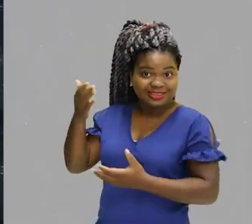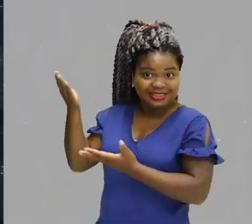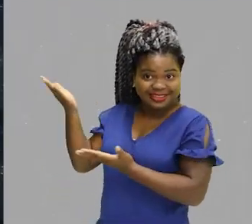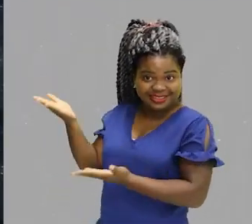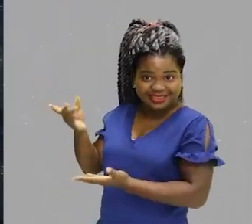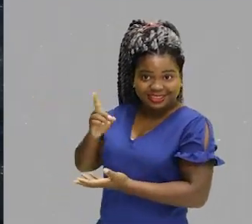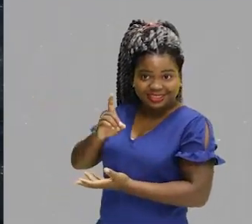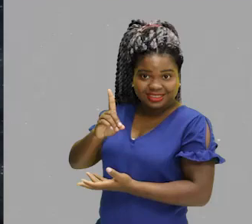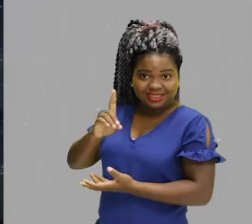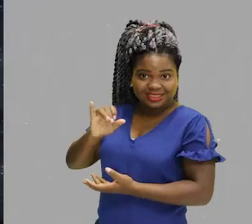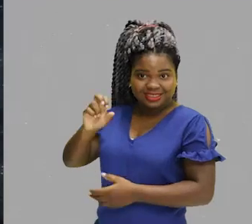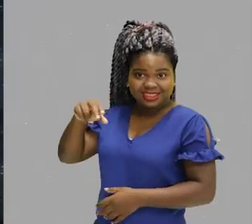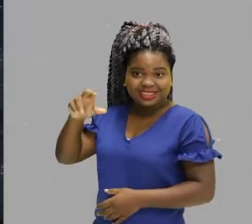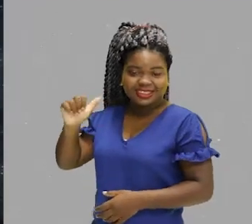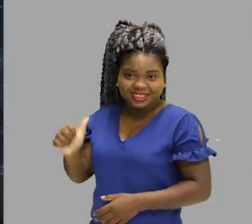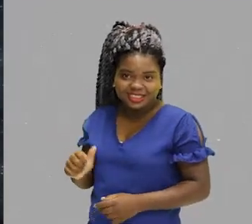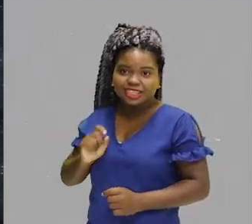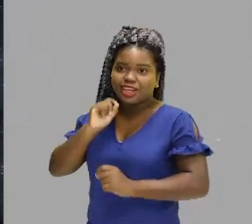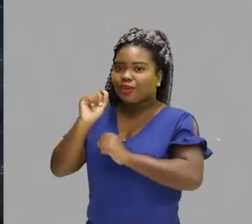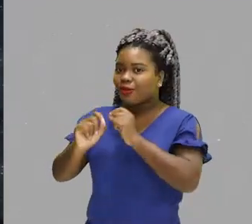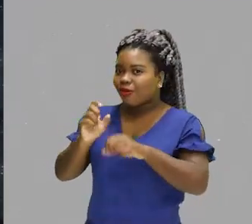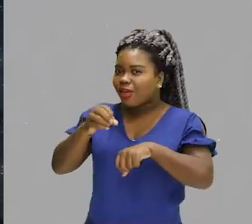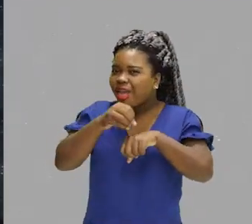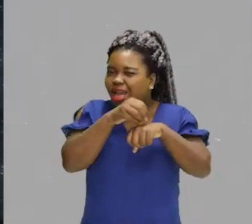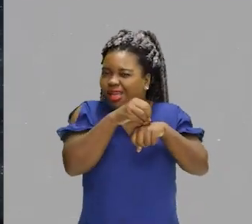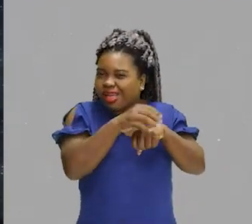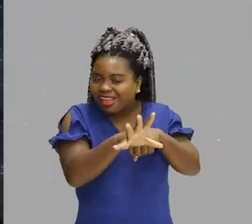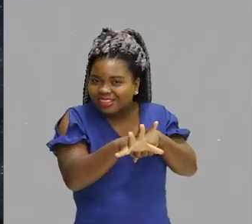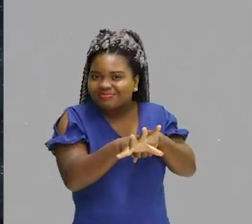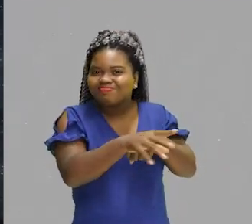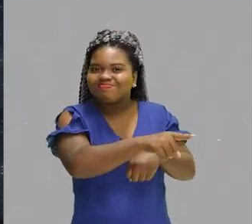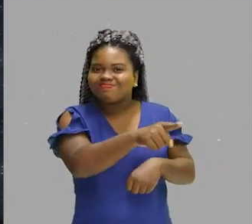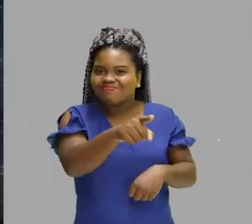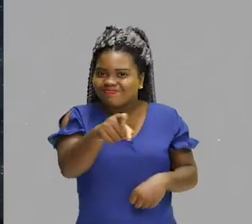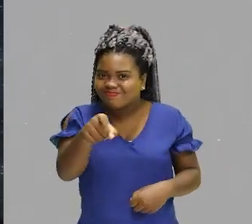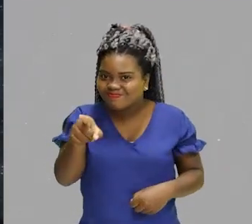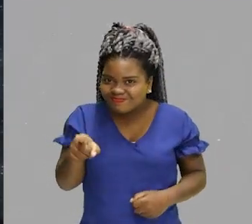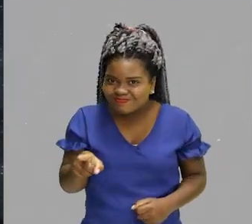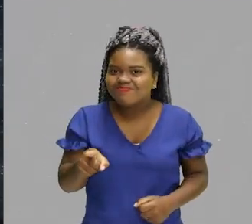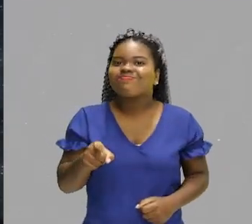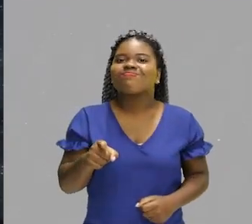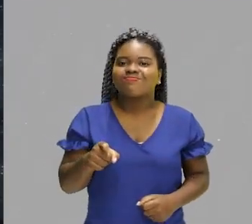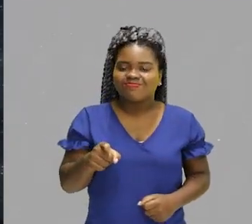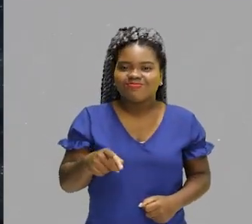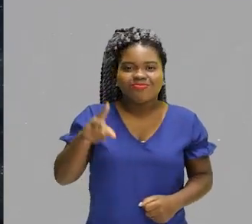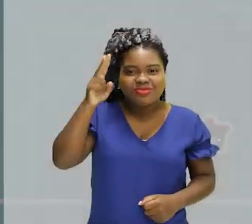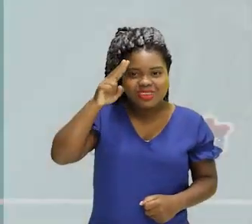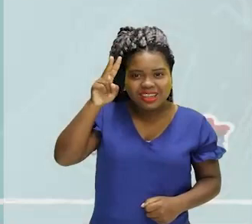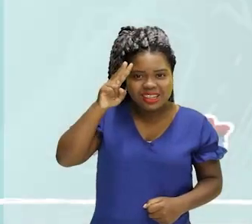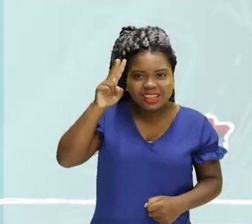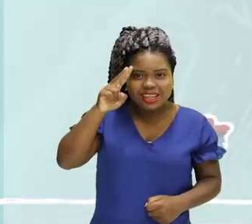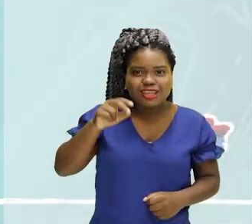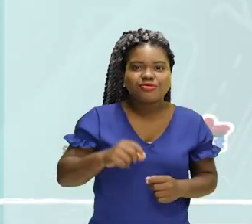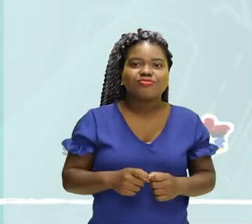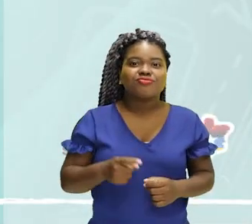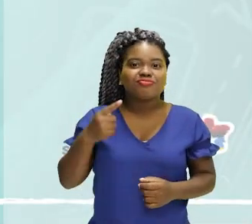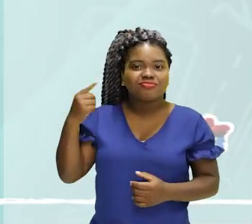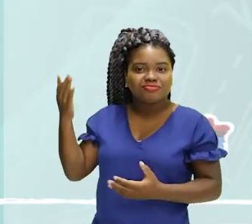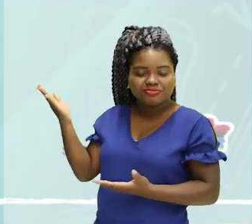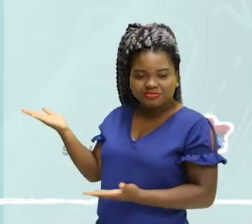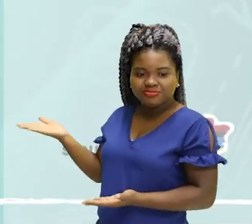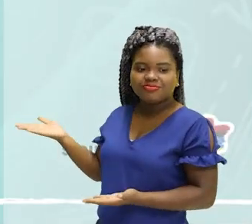Diana Gonçalves. Diana Gonçalves vem para um pequeno lembrete. Fique de ojo.